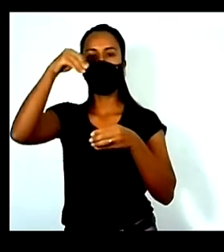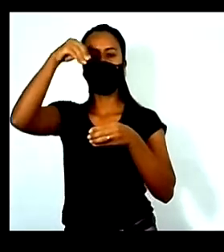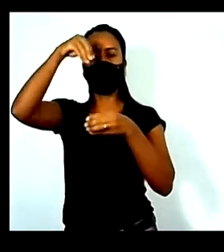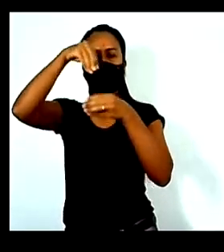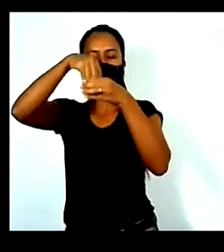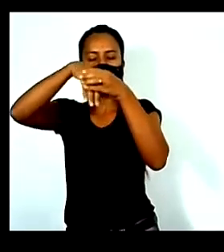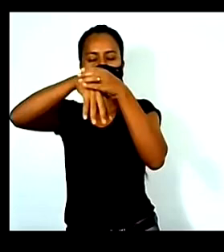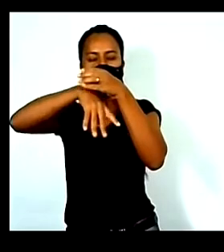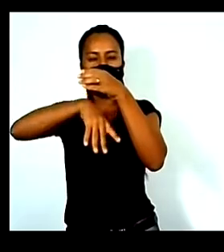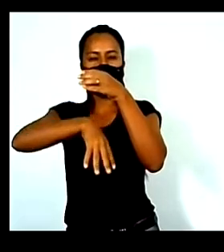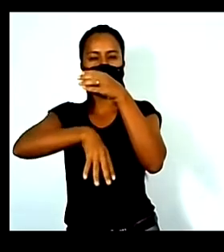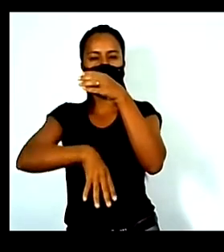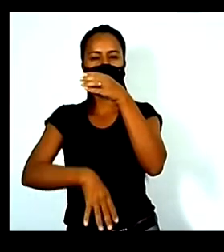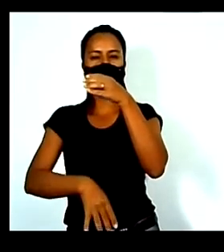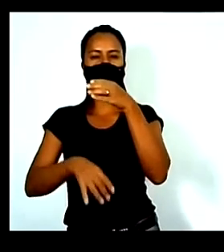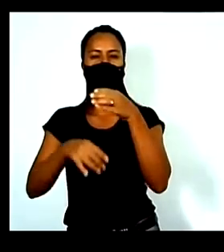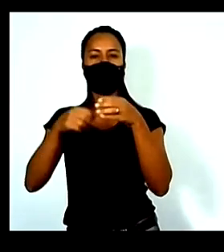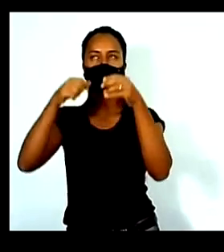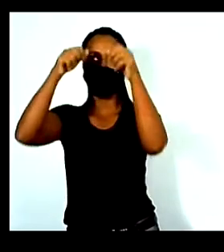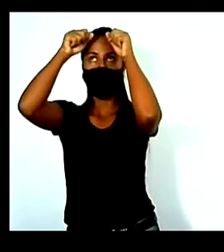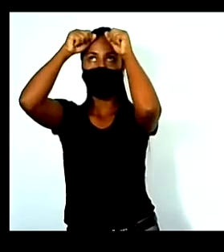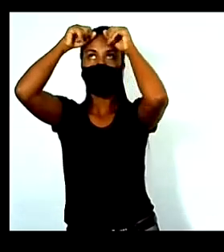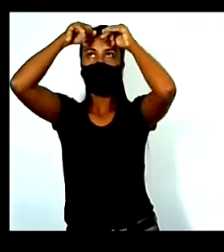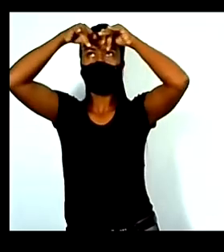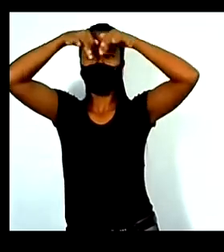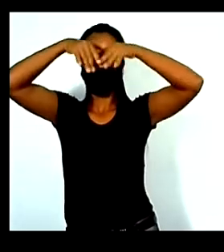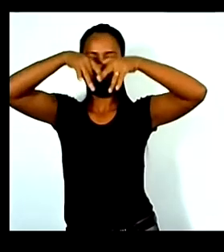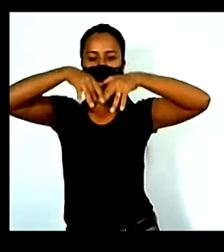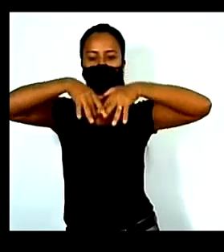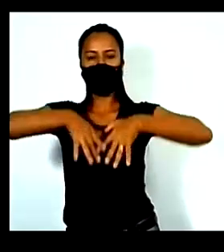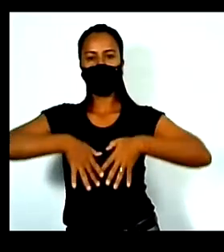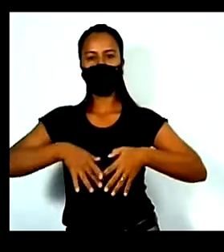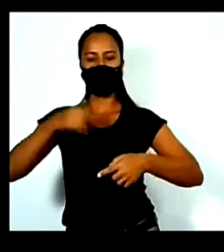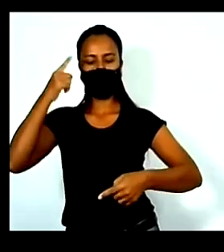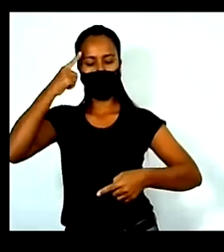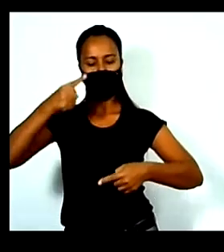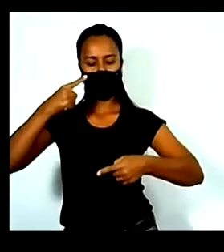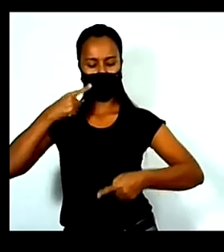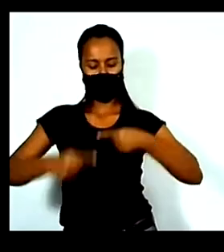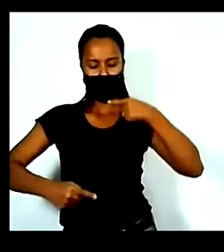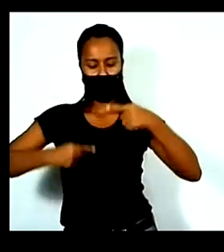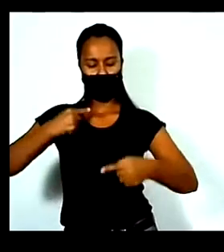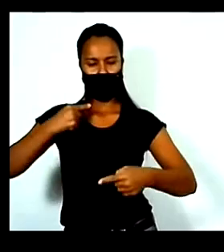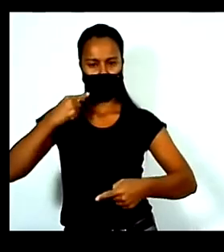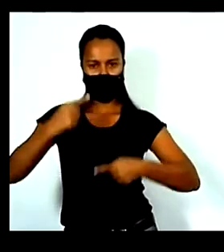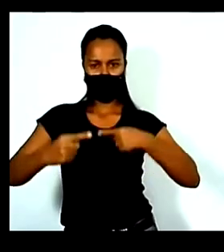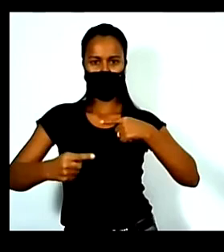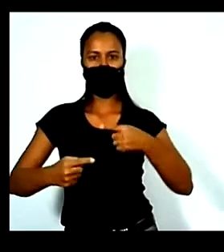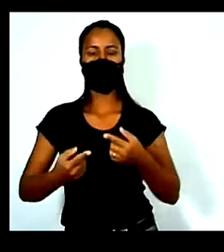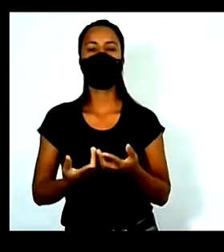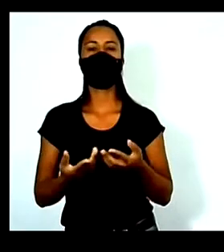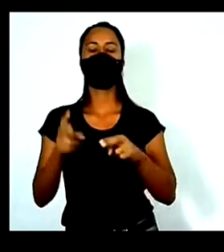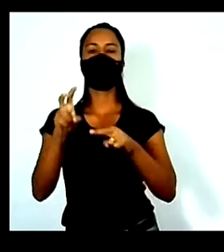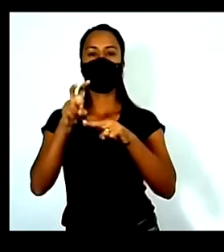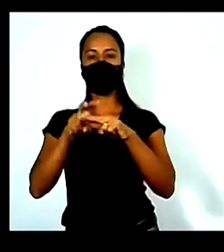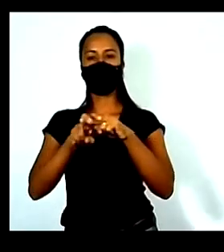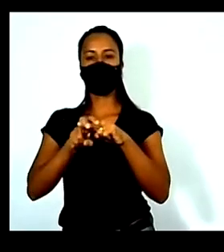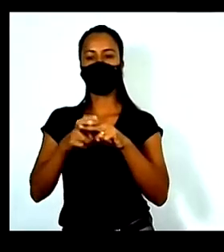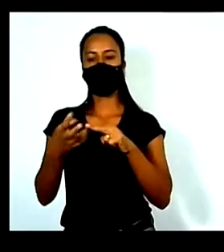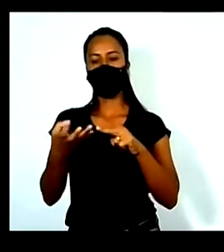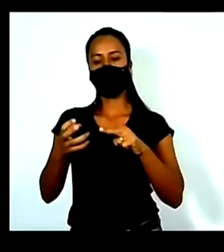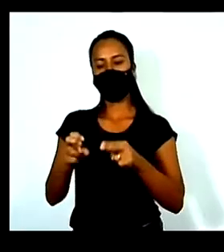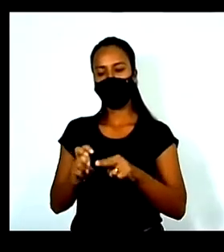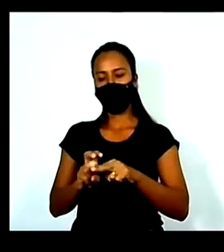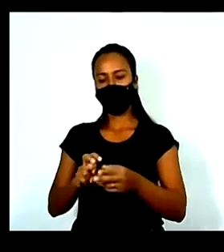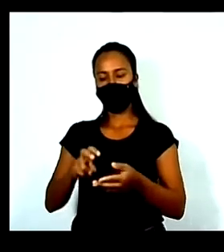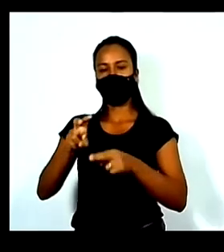são os feixes de nervos que vai vir do cérebro, mandando as ações. Então, por exemplo, quando você está sentado e quer levantar para